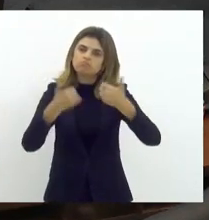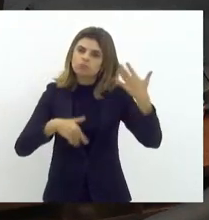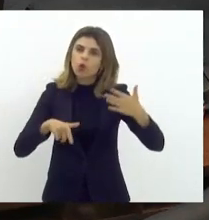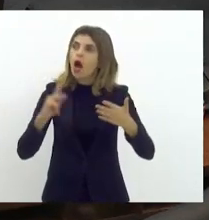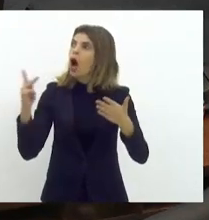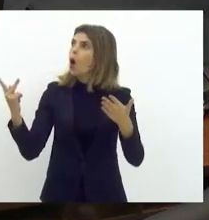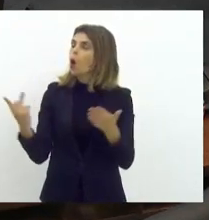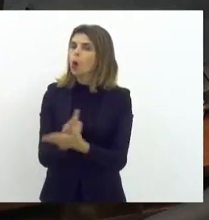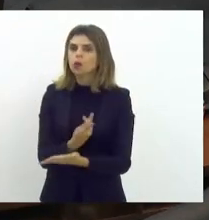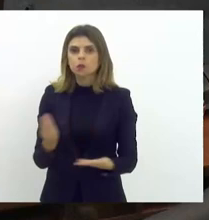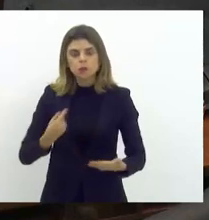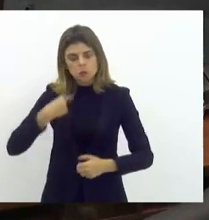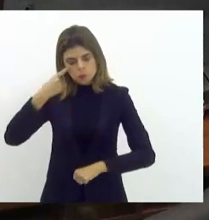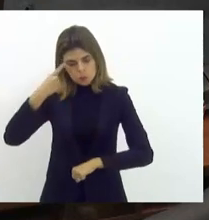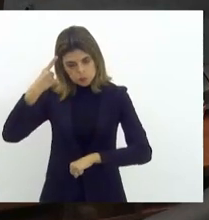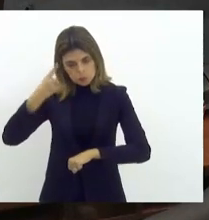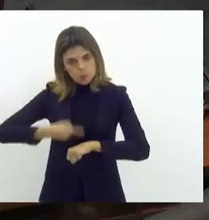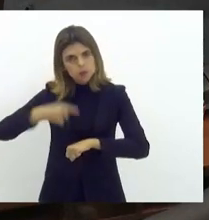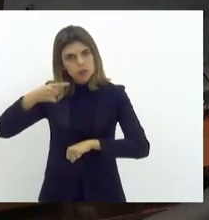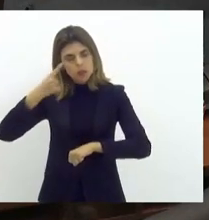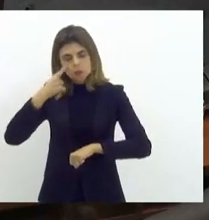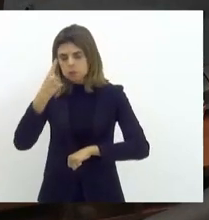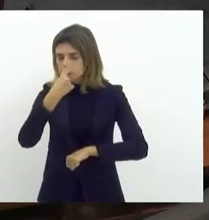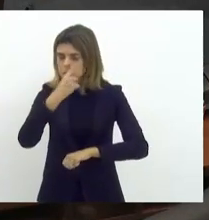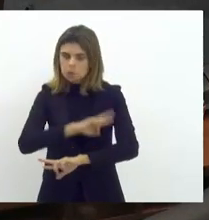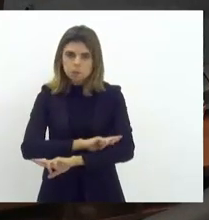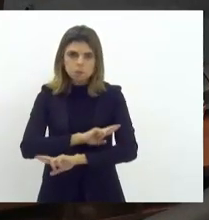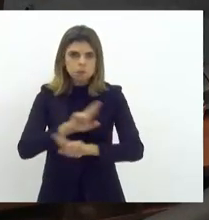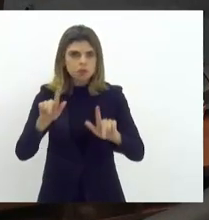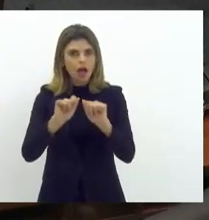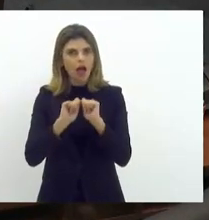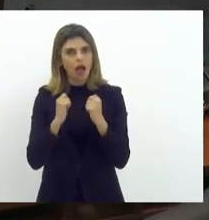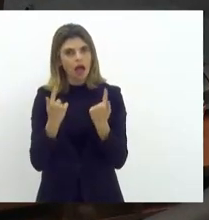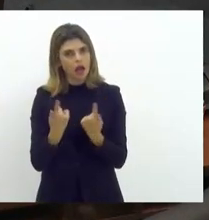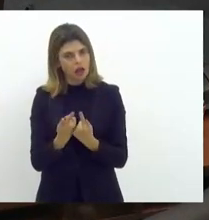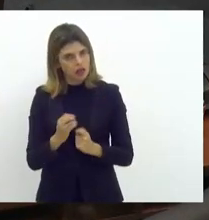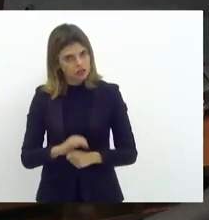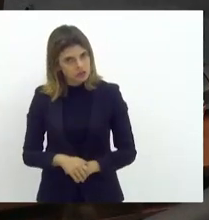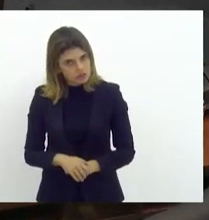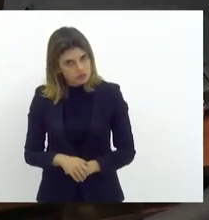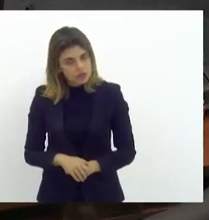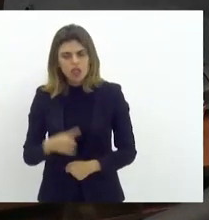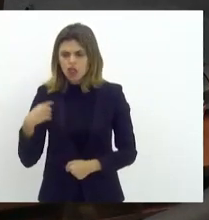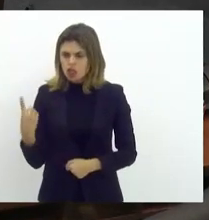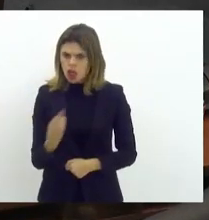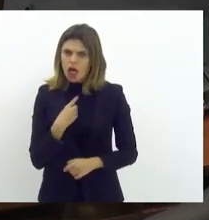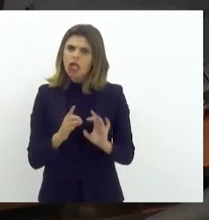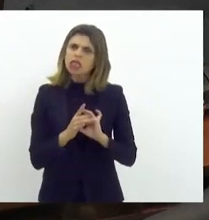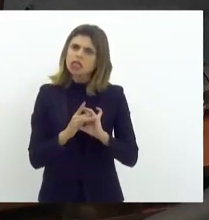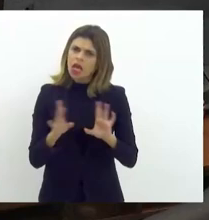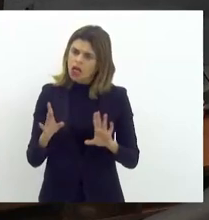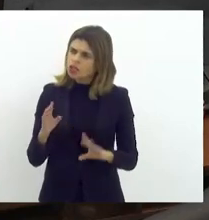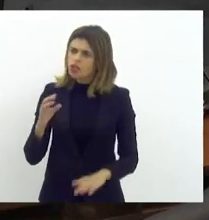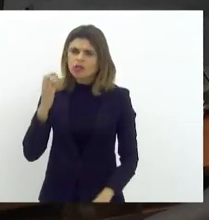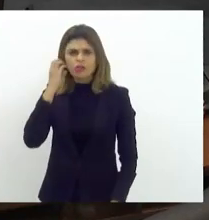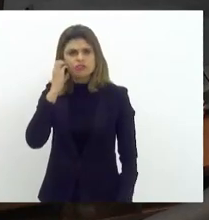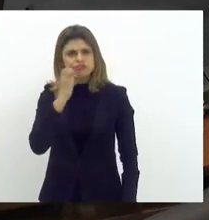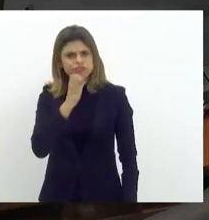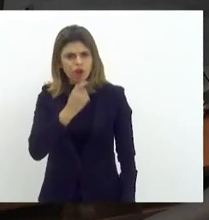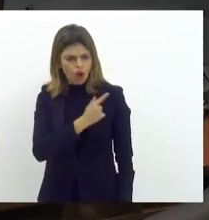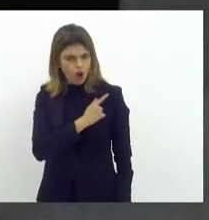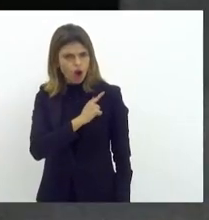Assembleia Legislativa nós na coletividade permitimos que o governador do